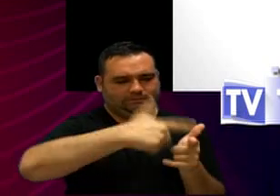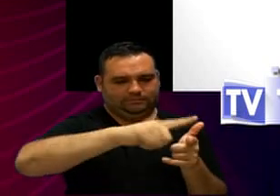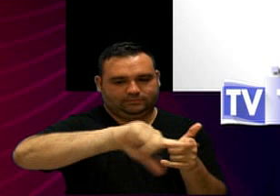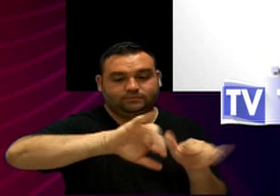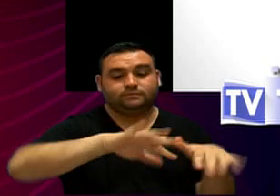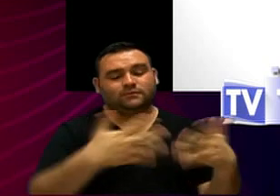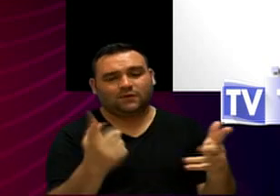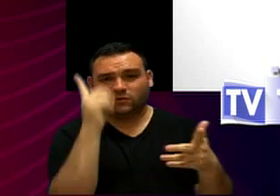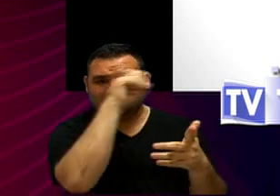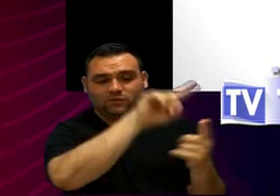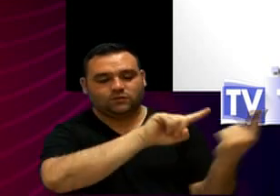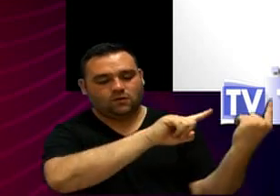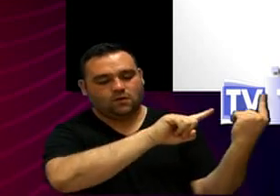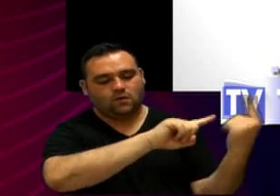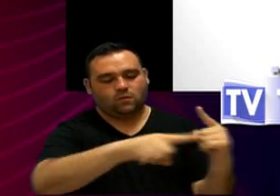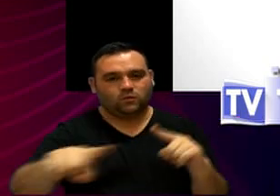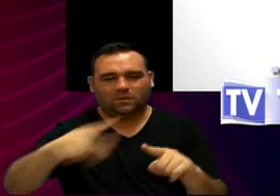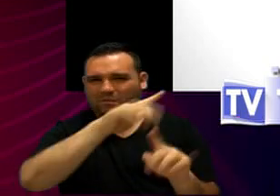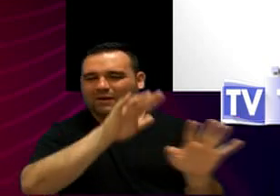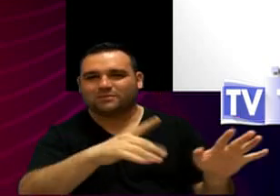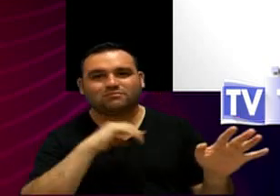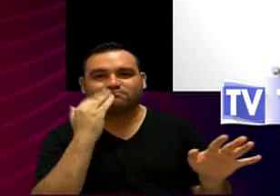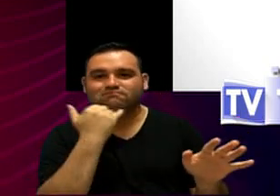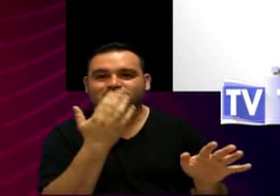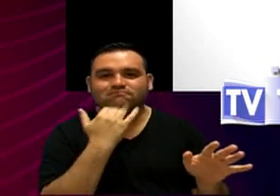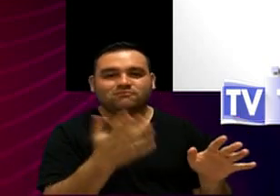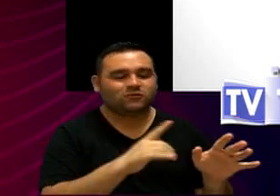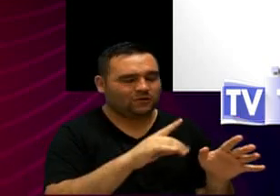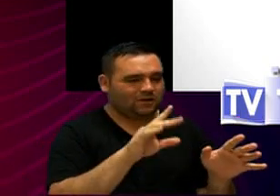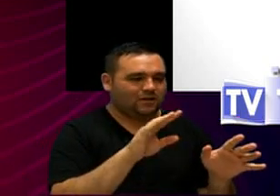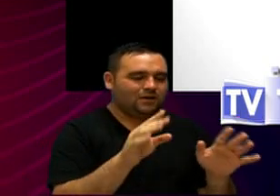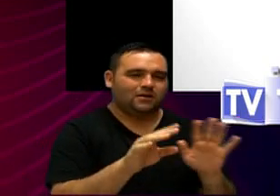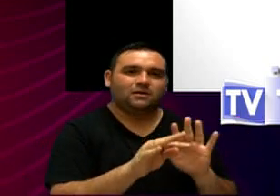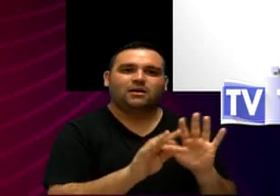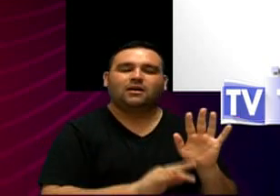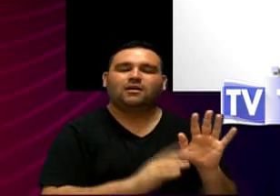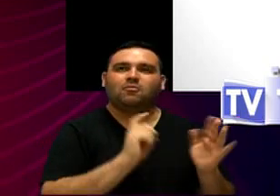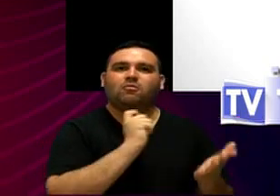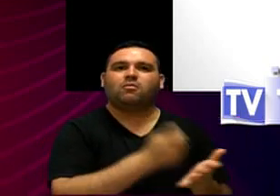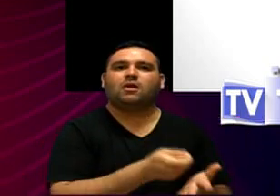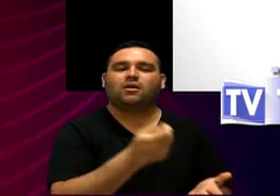Então, é difícil combater, mas, mesmo assim, a gente conseguiu uma taxa pequena de